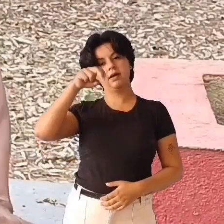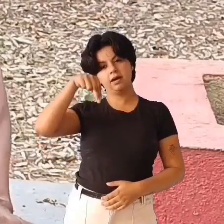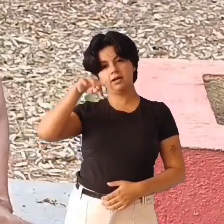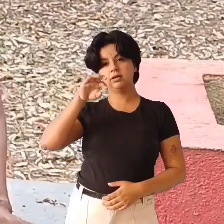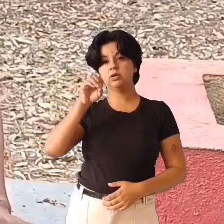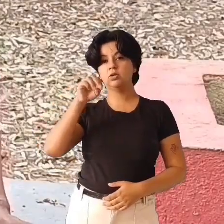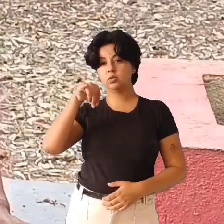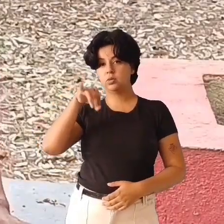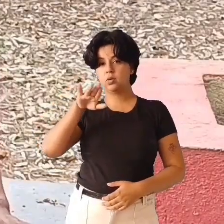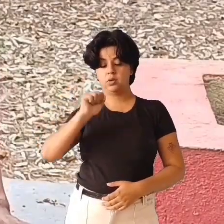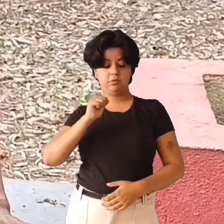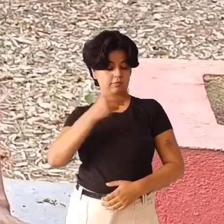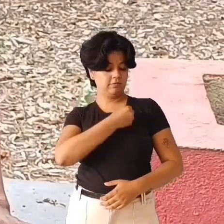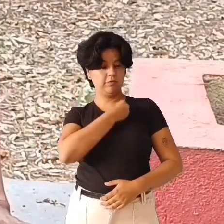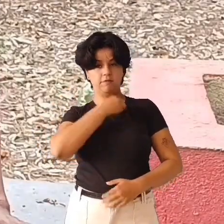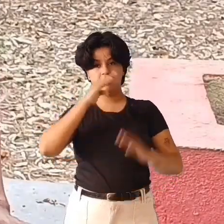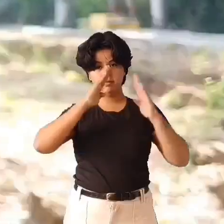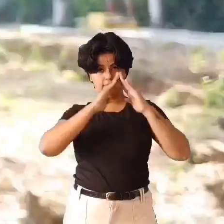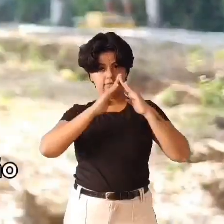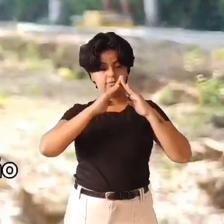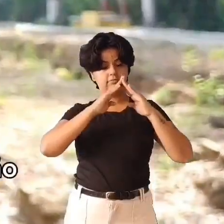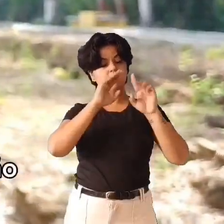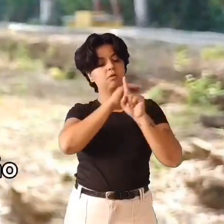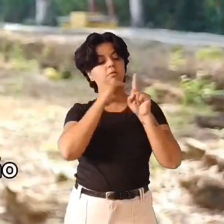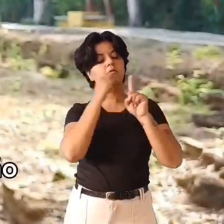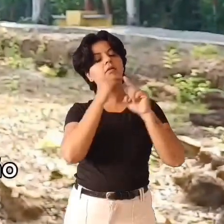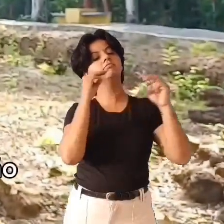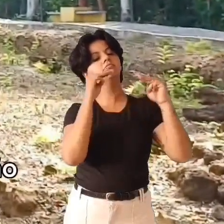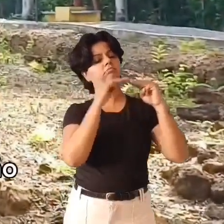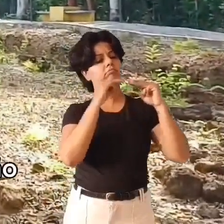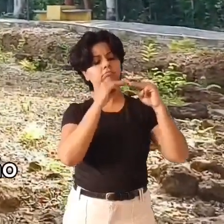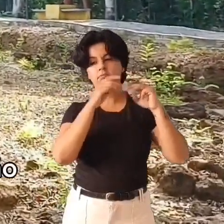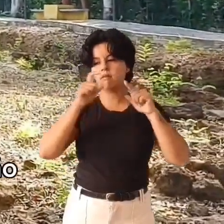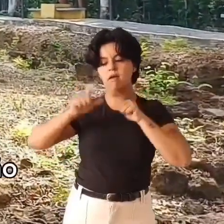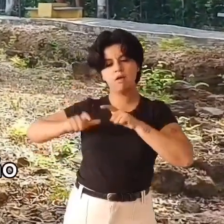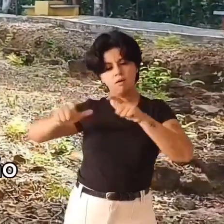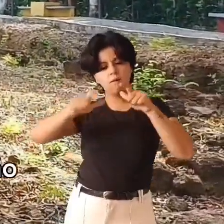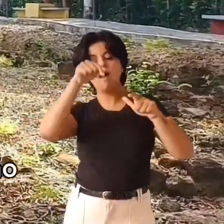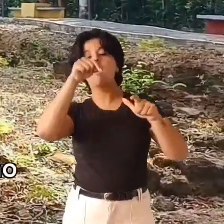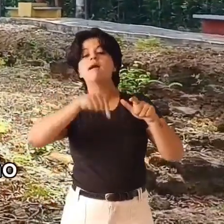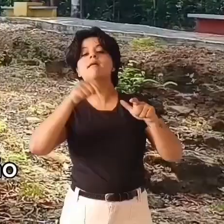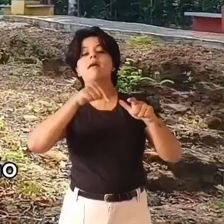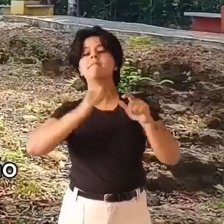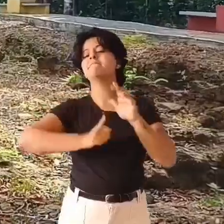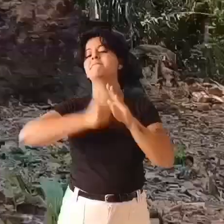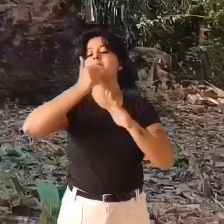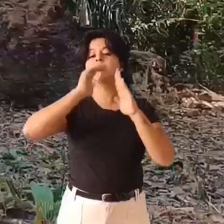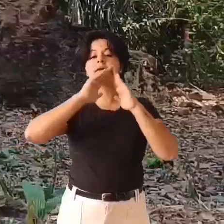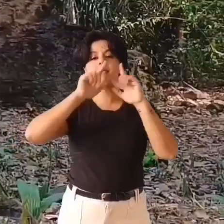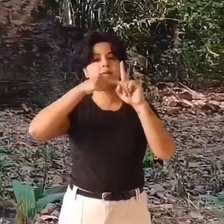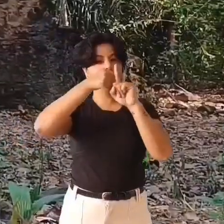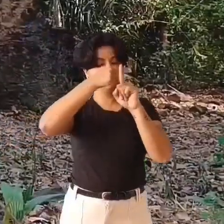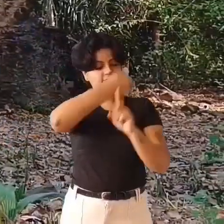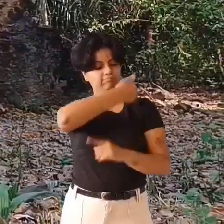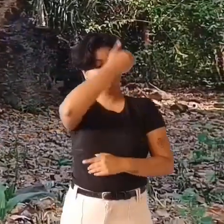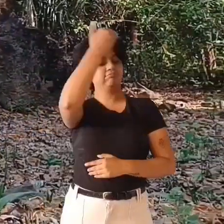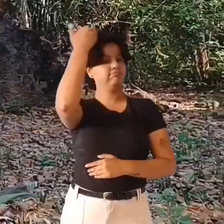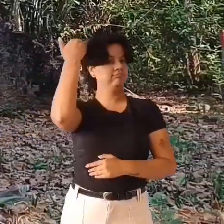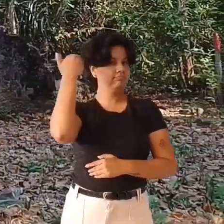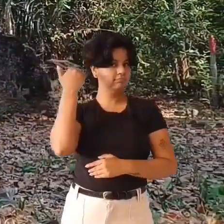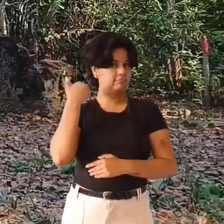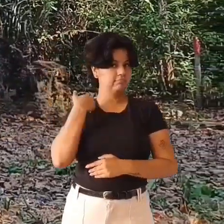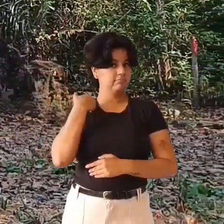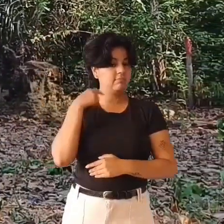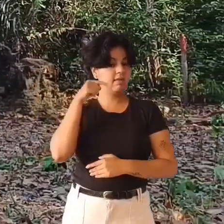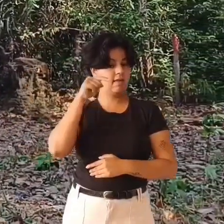Antônio José Pinto, morador da comunidade de Mazagão Velho. Estamos aqui na ruína da primeira igreja na Céu da Assunção, né? Lembrando